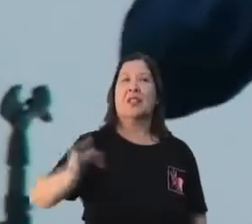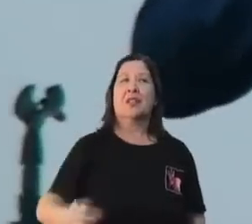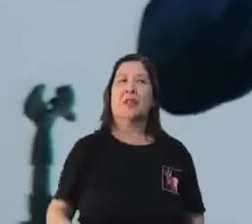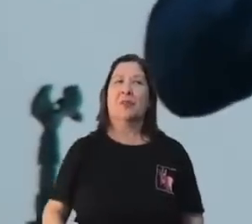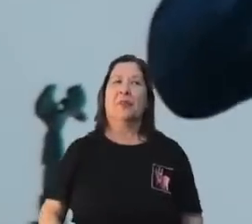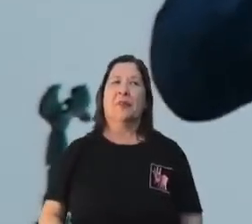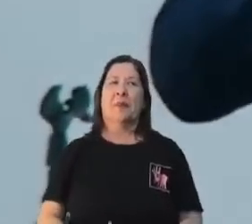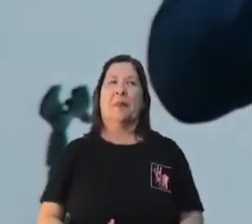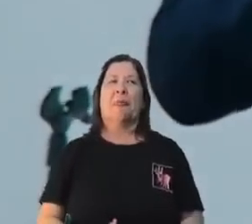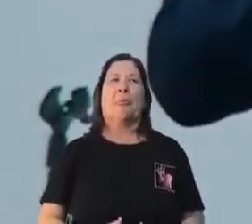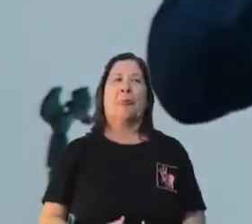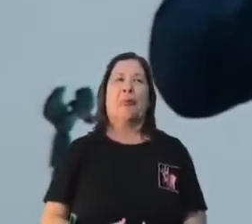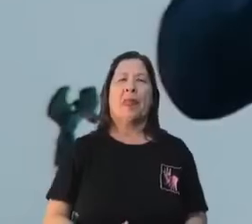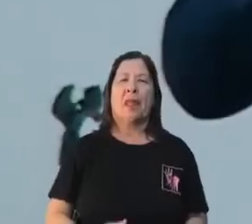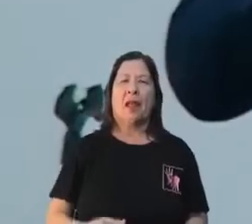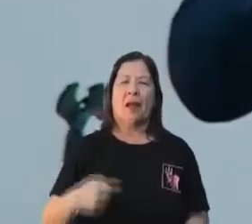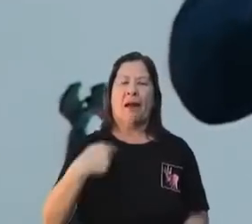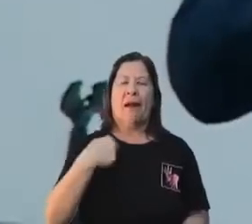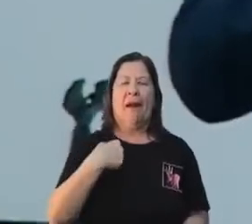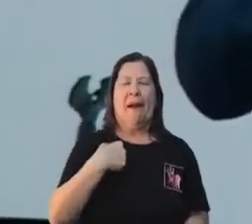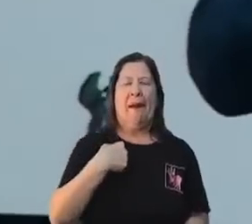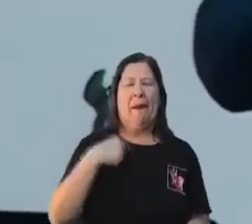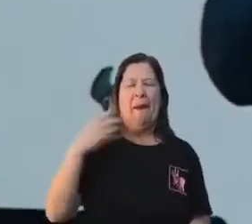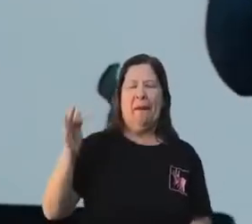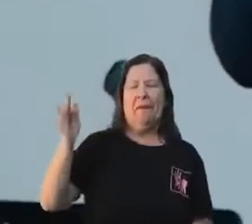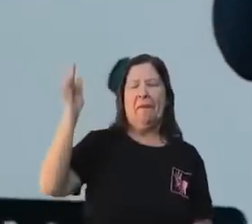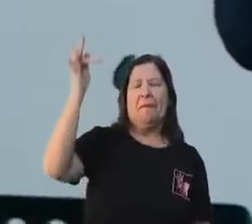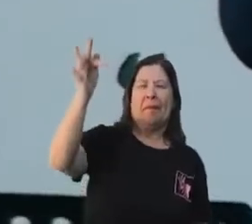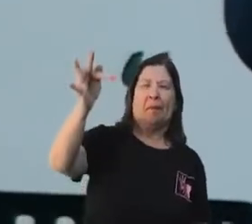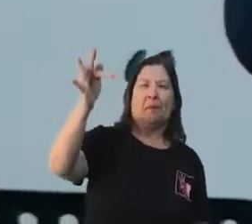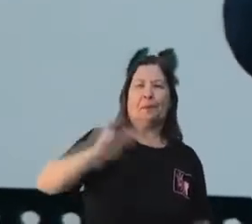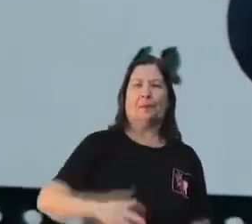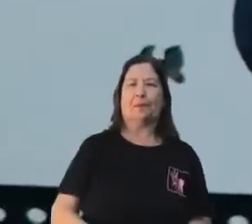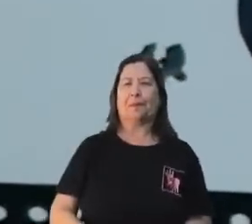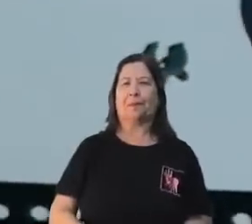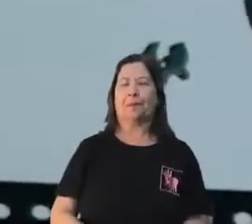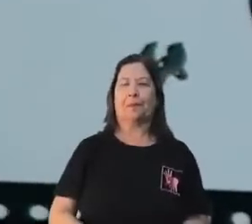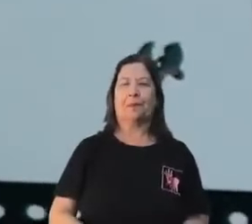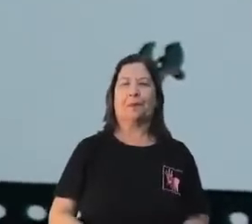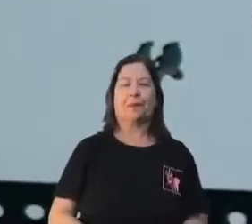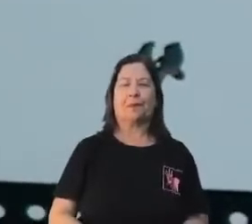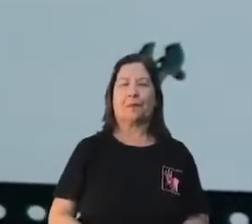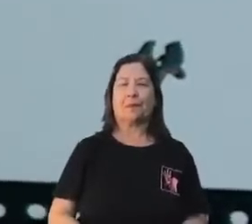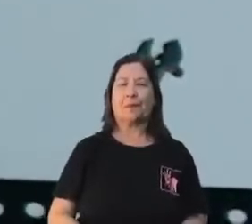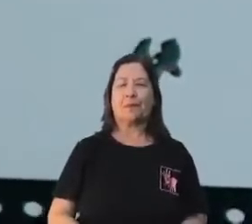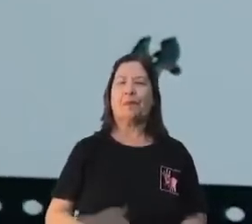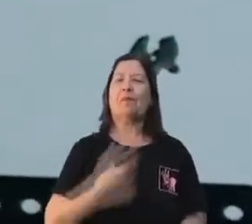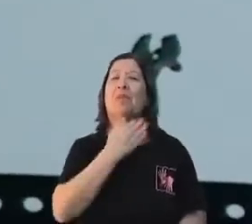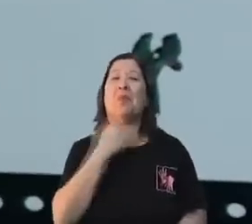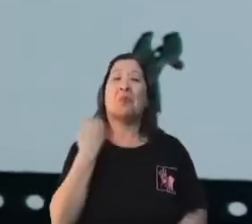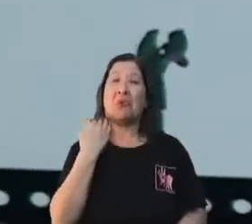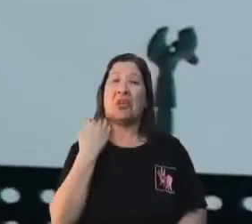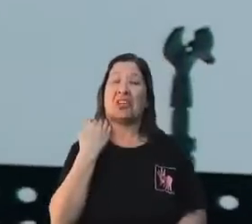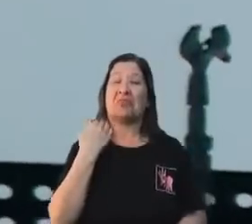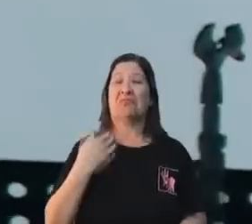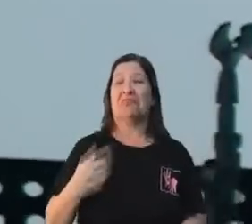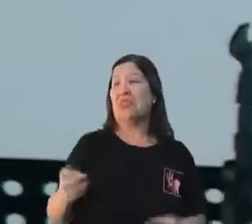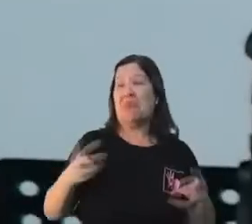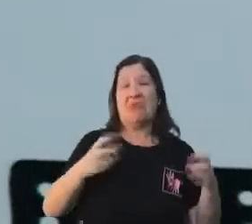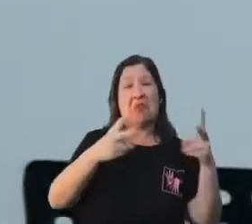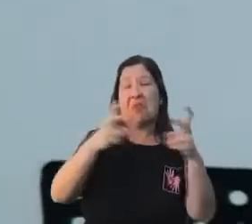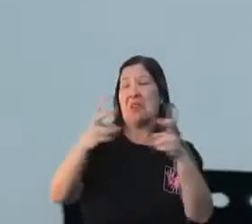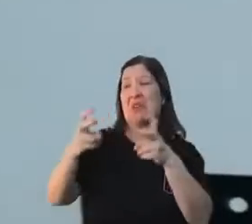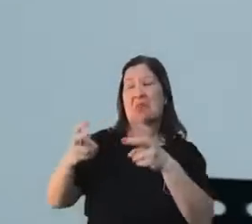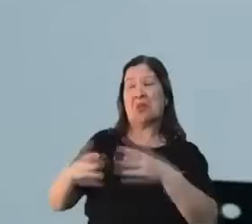empacotei, quando isso acontecer, eu não estou mais aqui para contar a história, quando isso acontecer, eu já morri, e eu só me importo